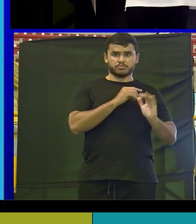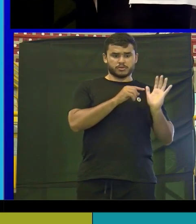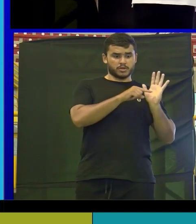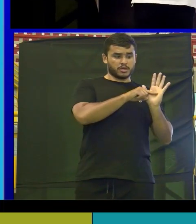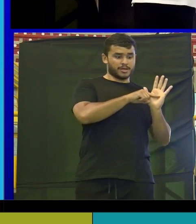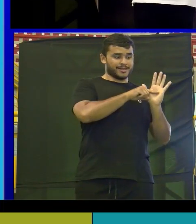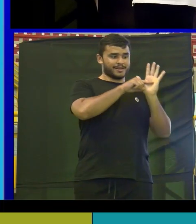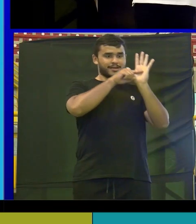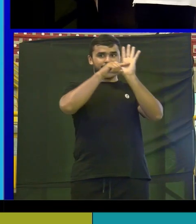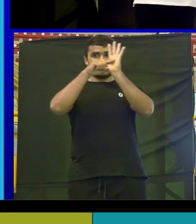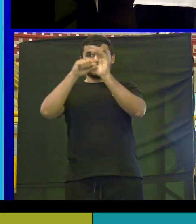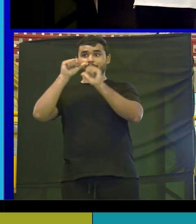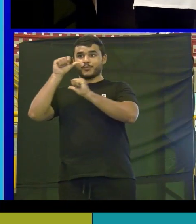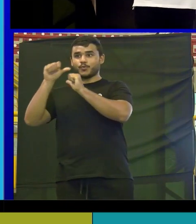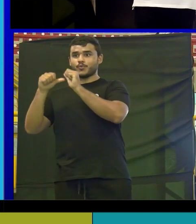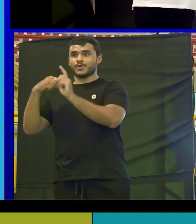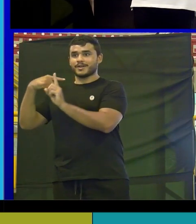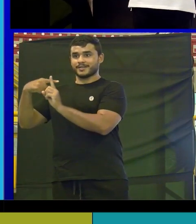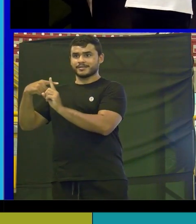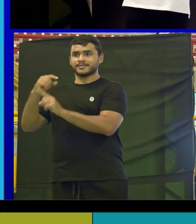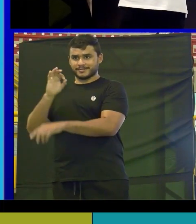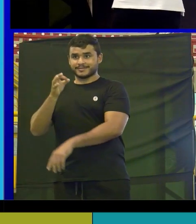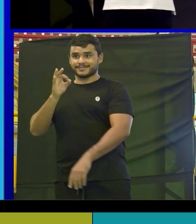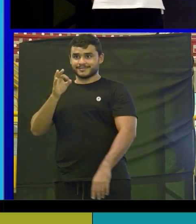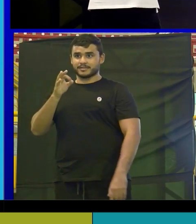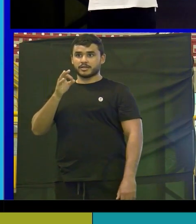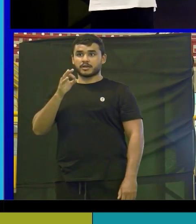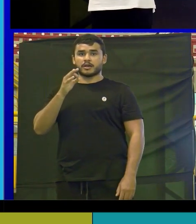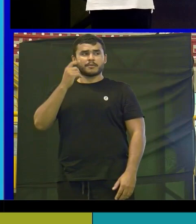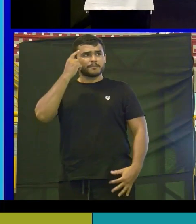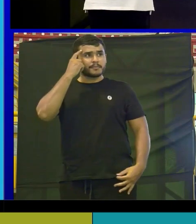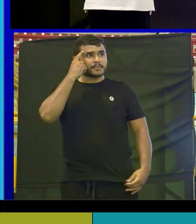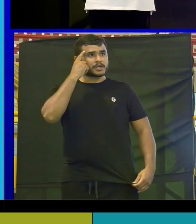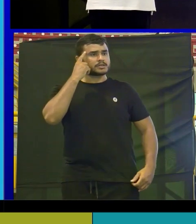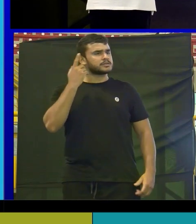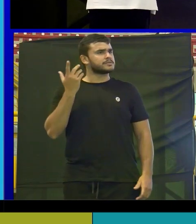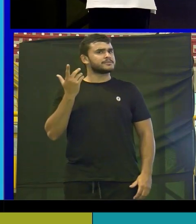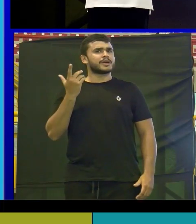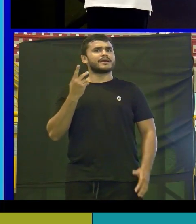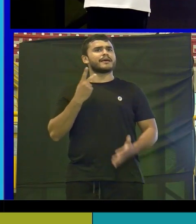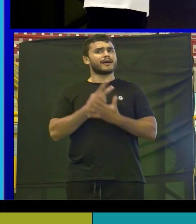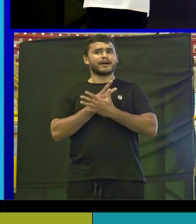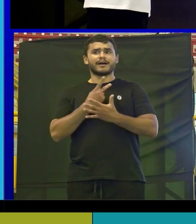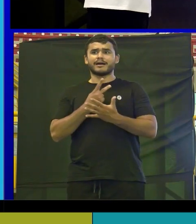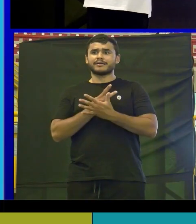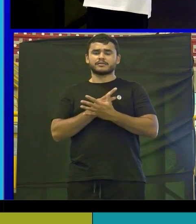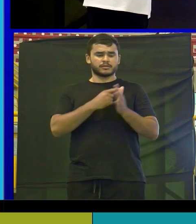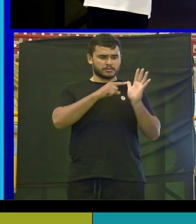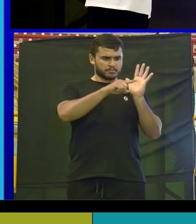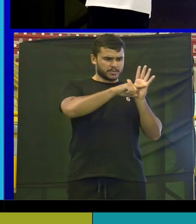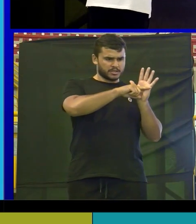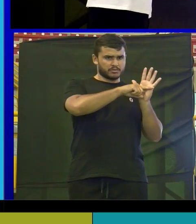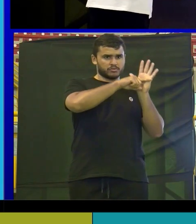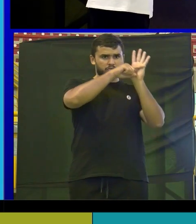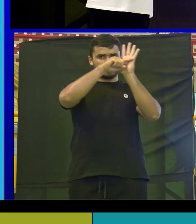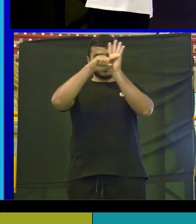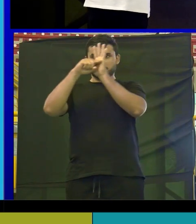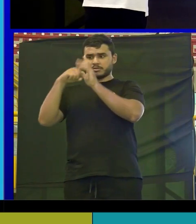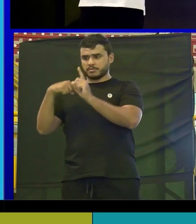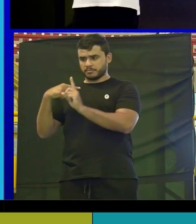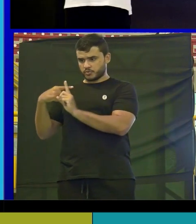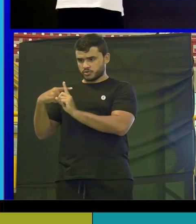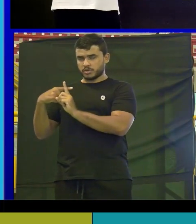outro lado virando positivo, pessoal, foi a maior mentira que ensinaram para a gente, tá? E a gente acredita nisso, mas tá tudo